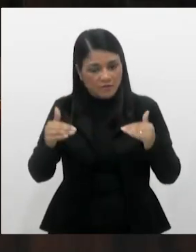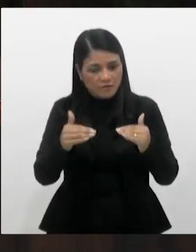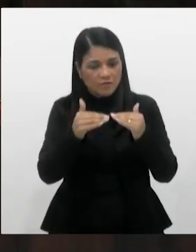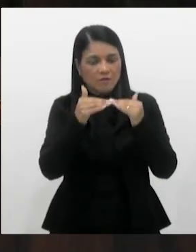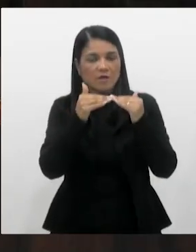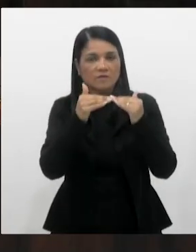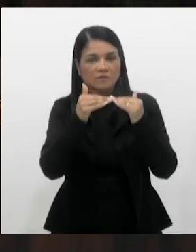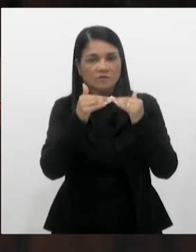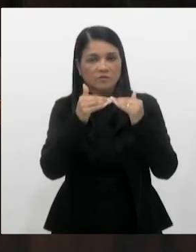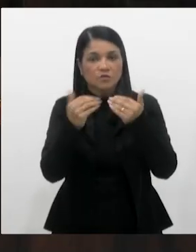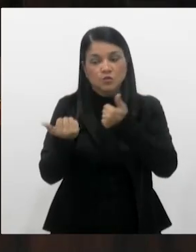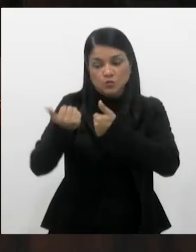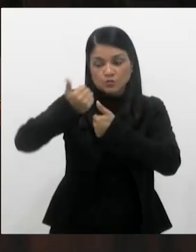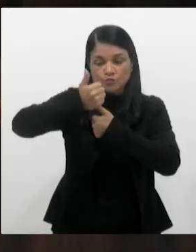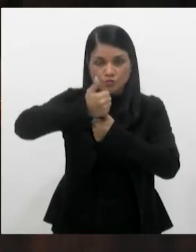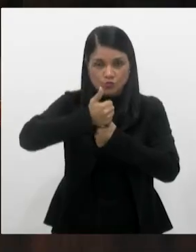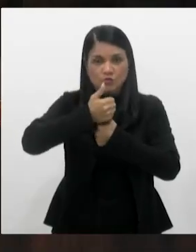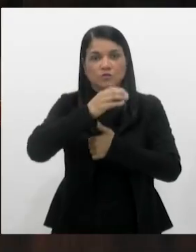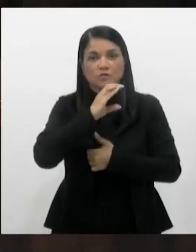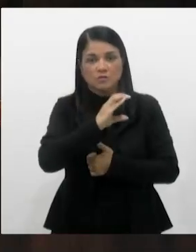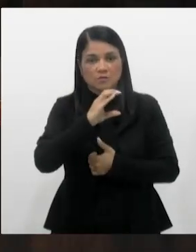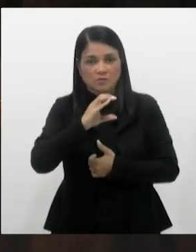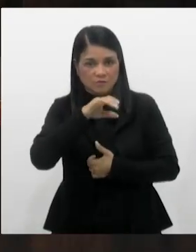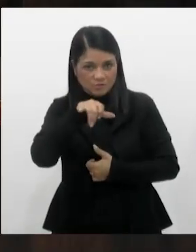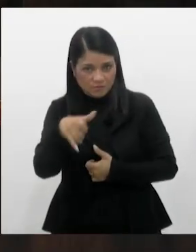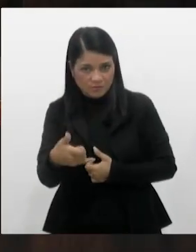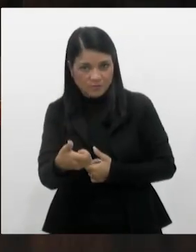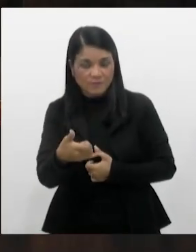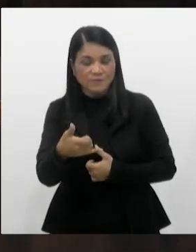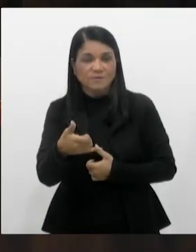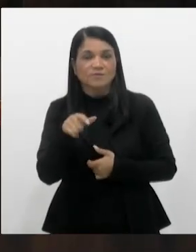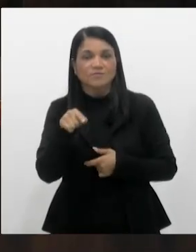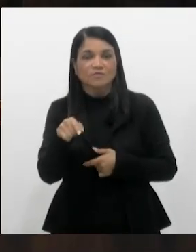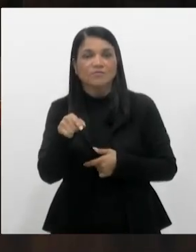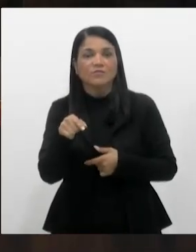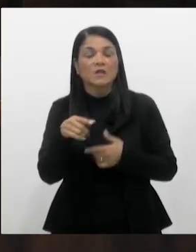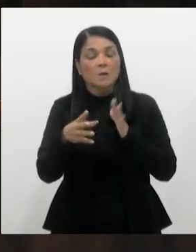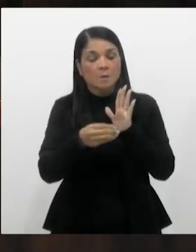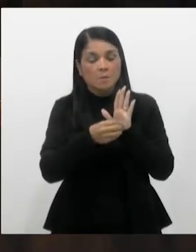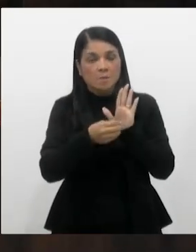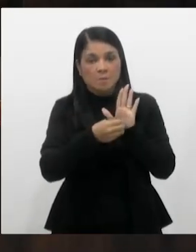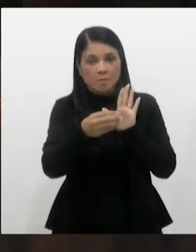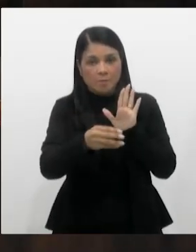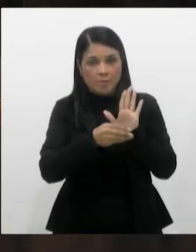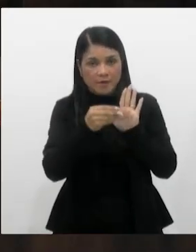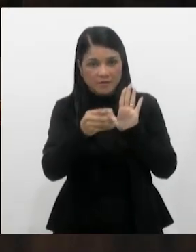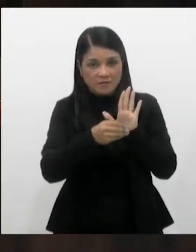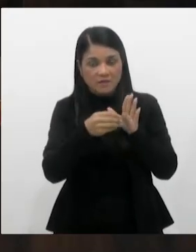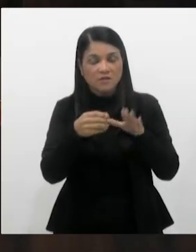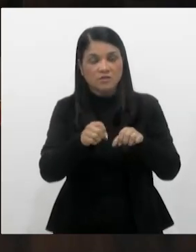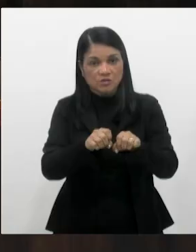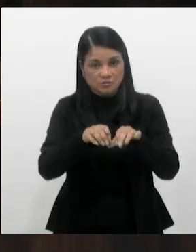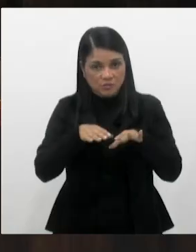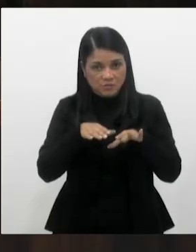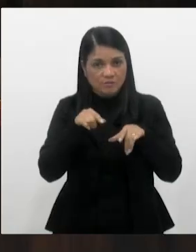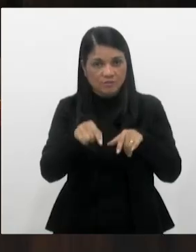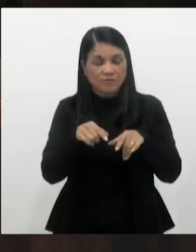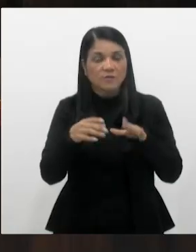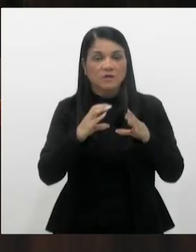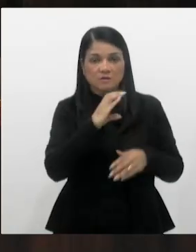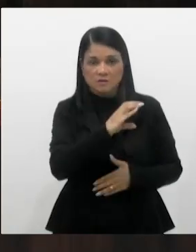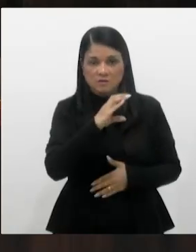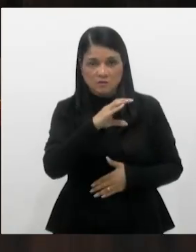favorável com o substitutivo da Comissão de Constituição e Justiça. Novos pareceres às emendas de plenário das Comissões de Constituição e